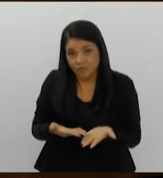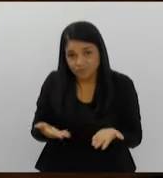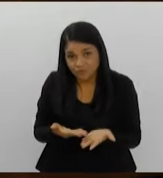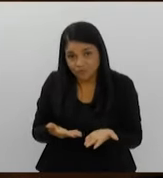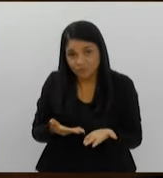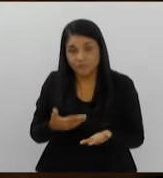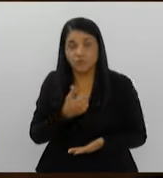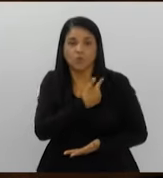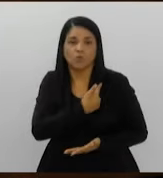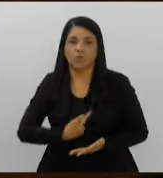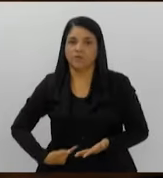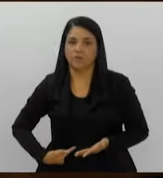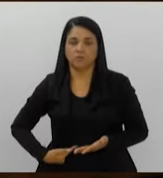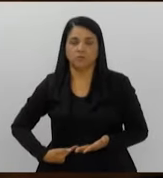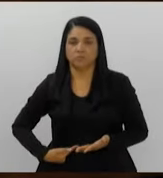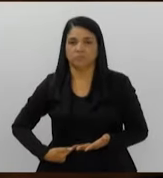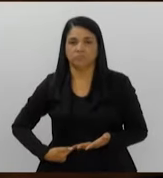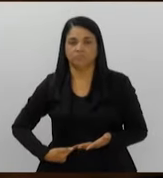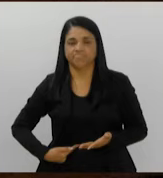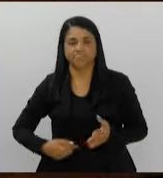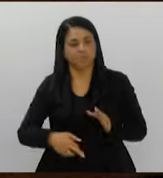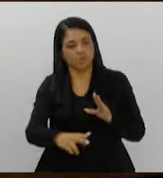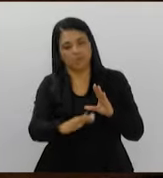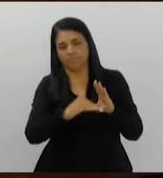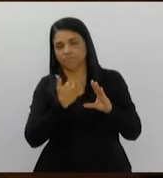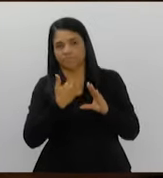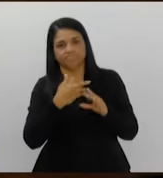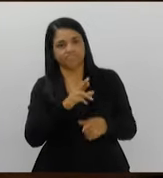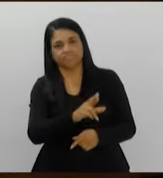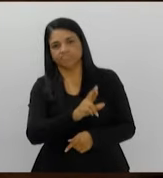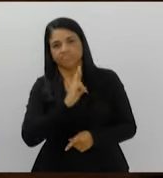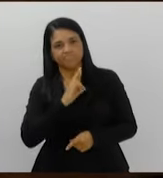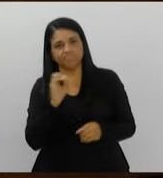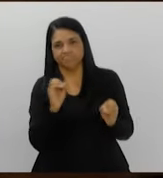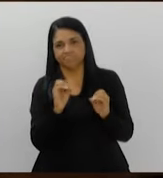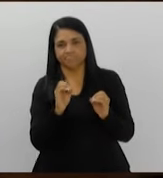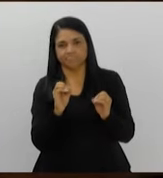o governador não mandou para cá a mensagem